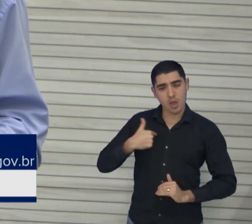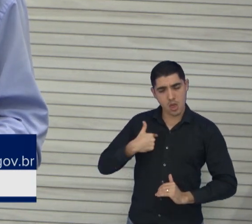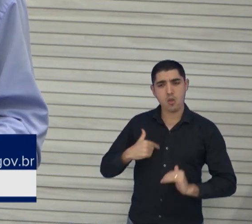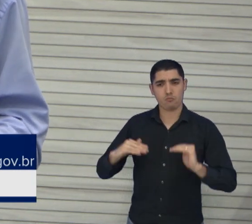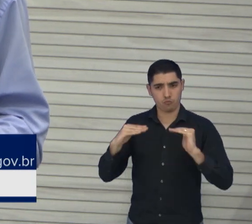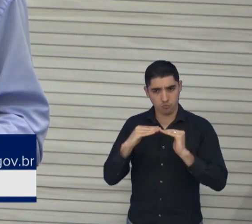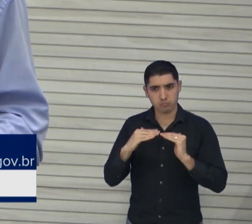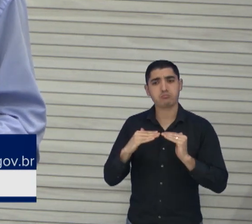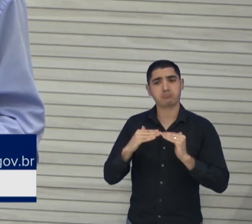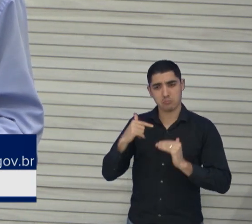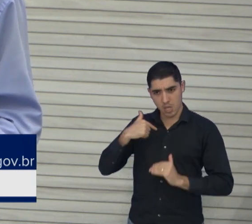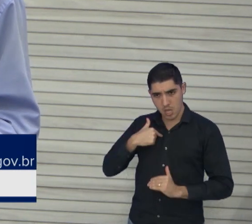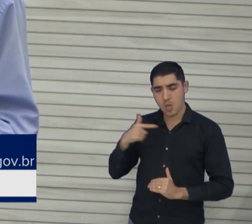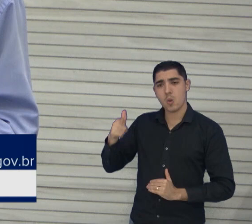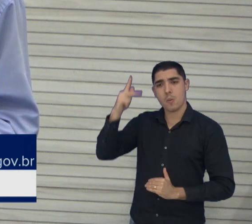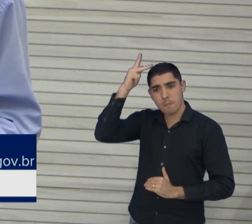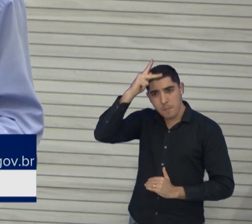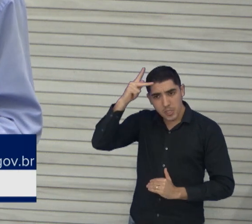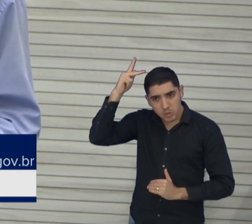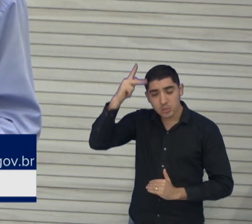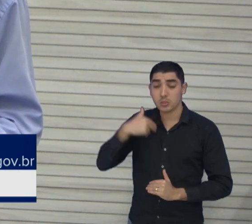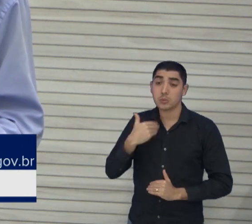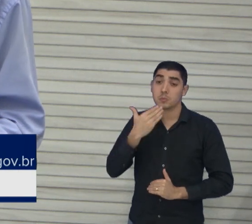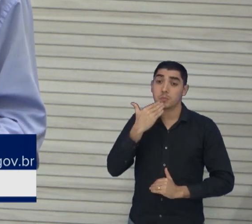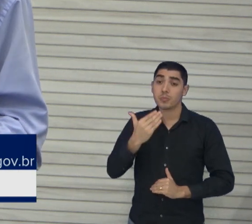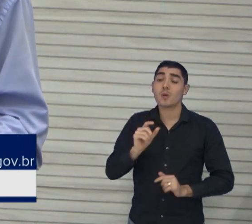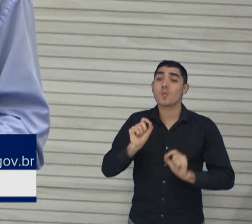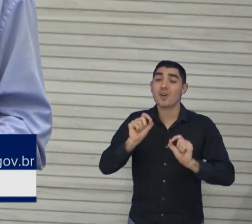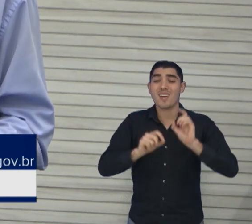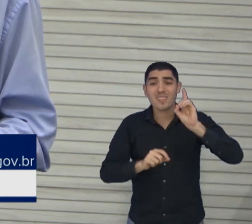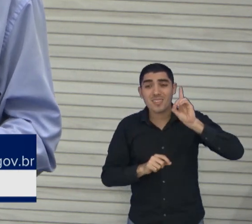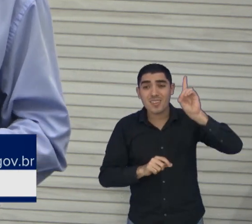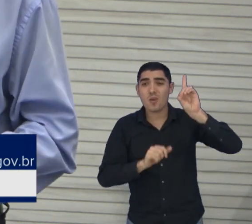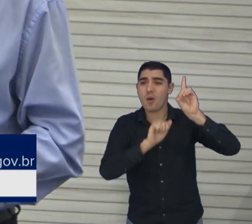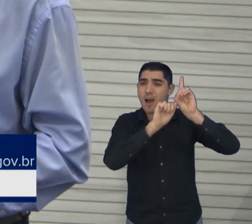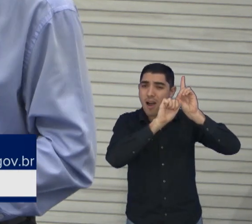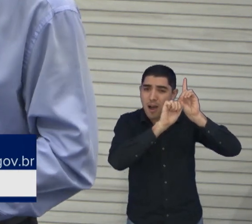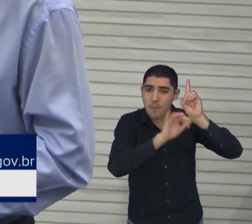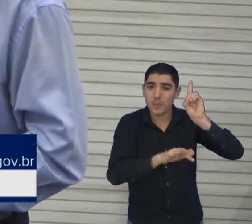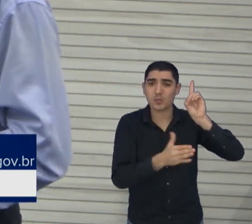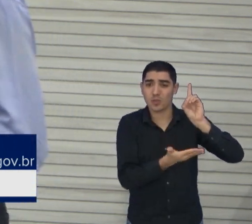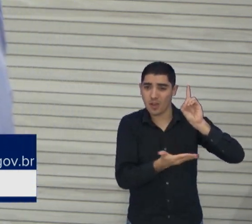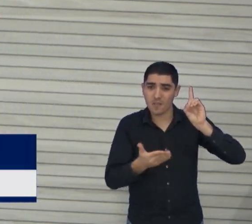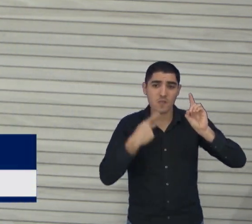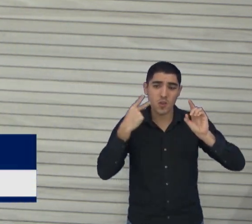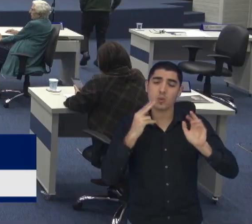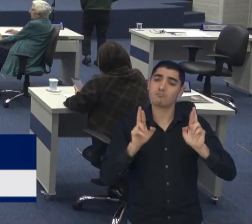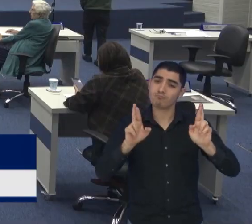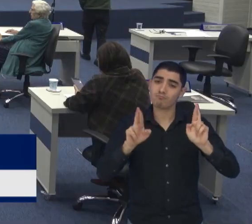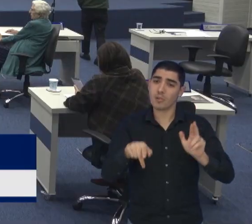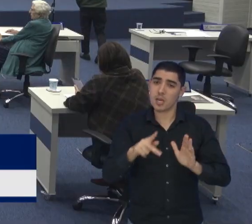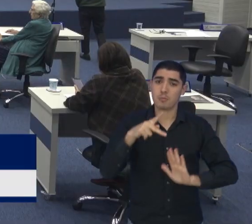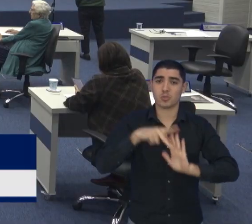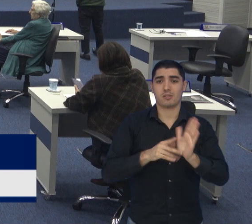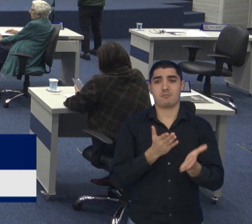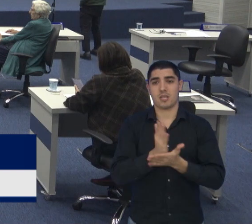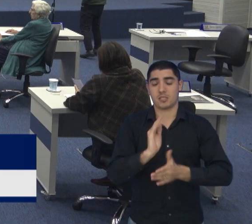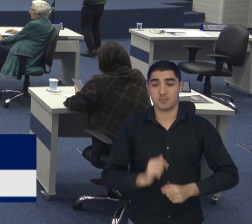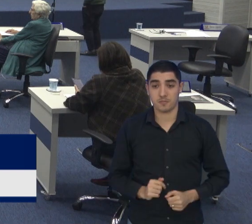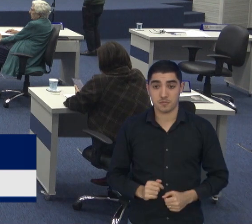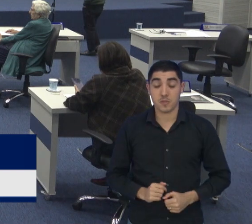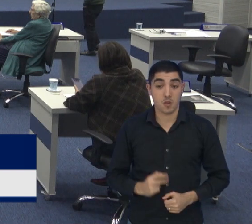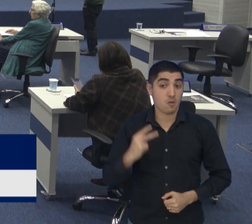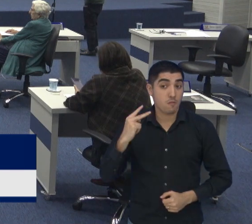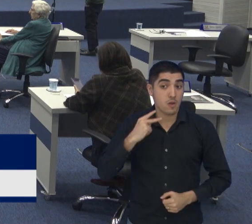do Petit, e peço para Deus, lá do céu, mandar uma bênção aí para ver se o projeto passa. Encaminhamento de